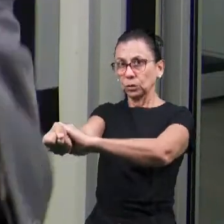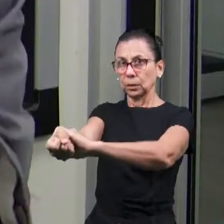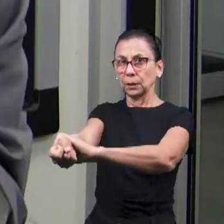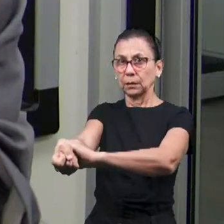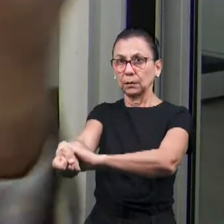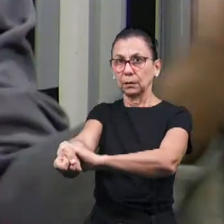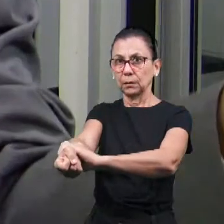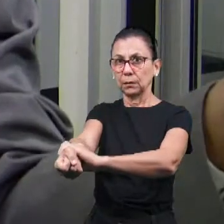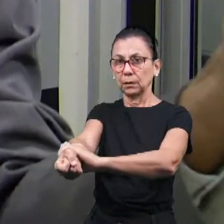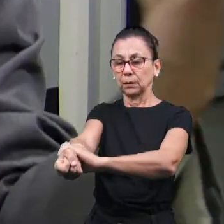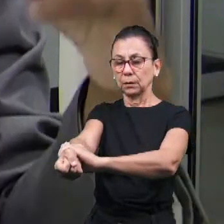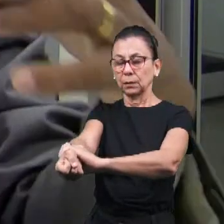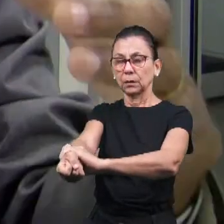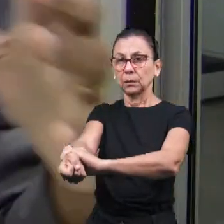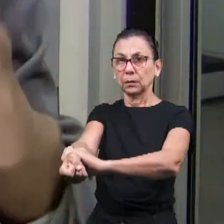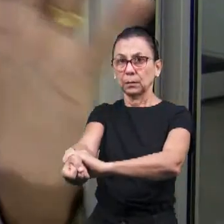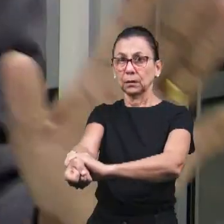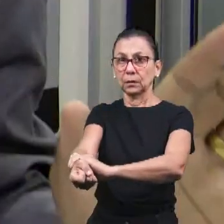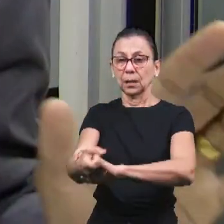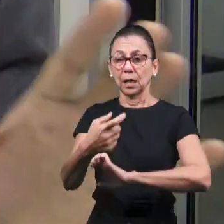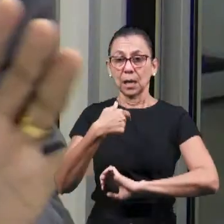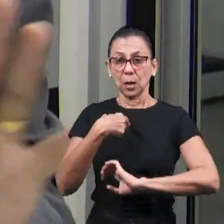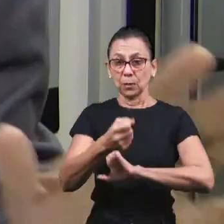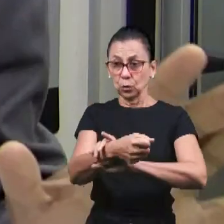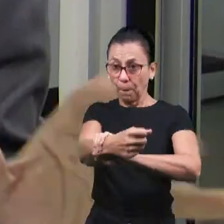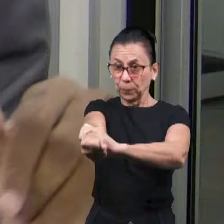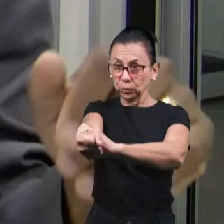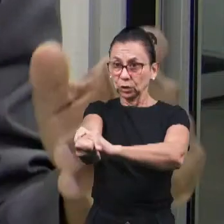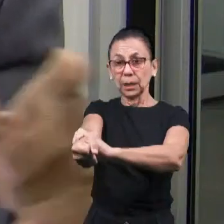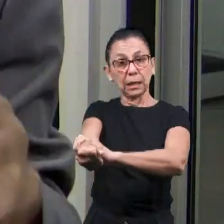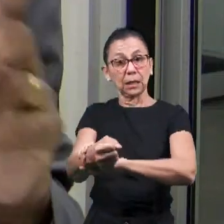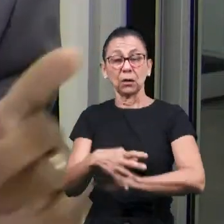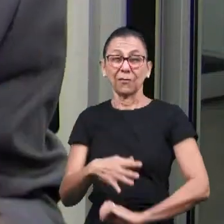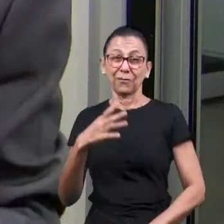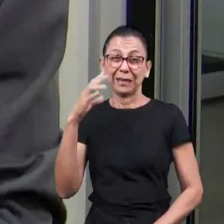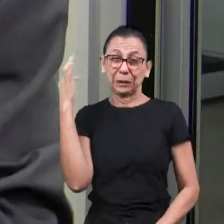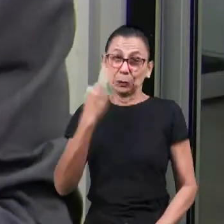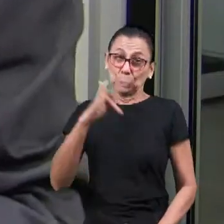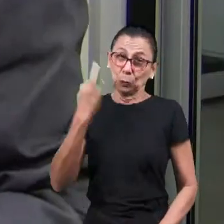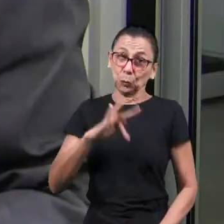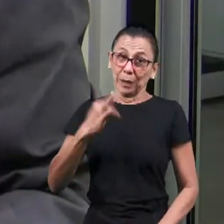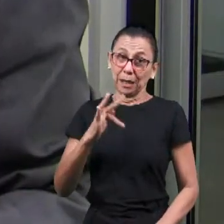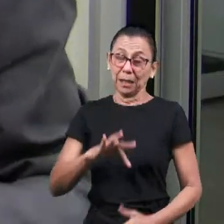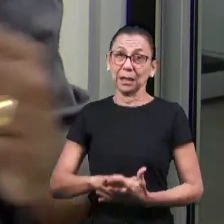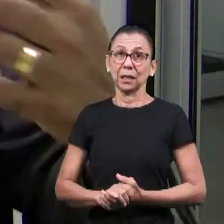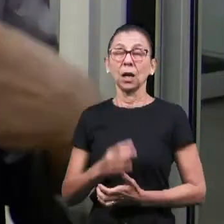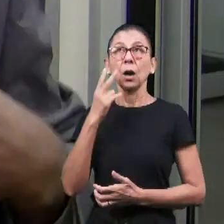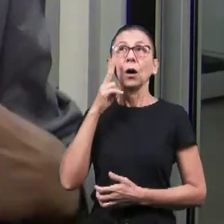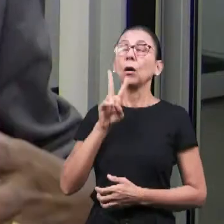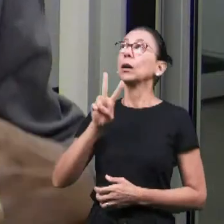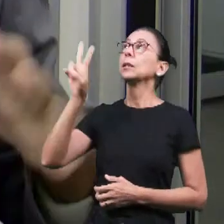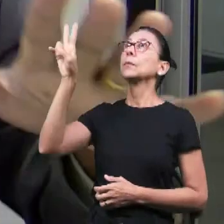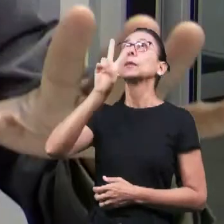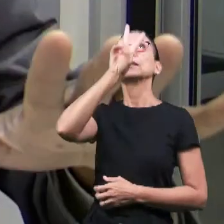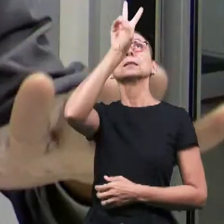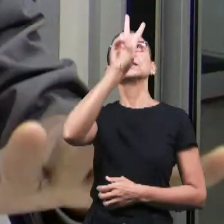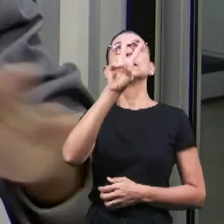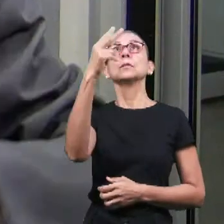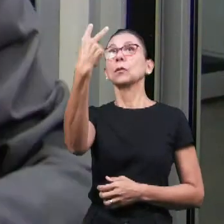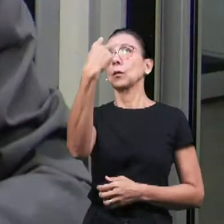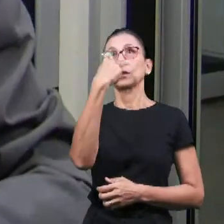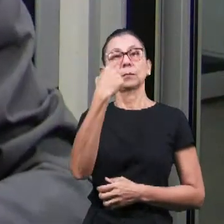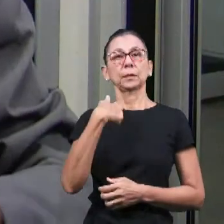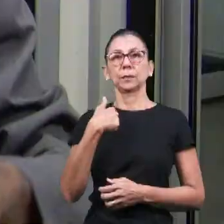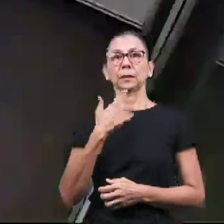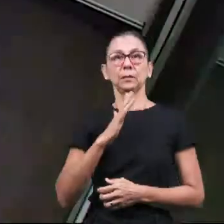E pra voltar pro lugar, eu tenho que puxar. Então é a pior dor que você já sentiu na sua vida, mas não tem jeito. Faz o seguinte: não olha pra mim, não. Olha pra parede, que se você ficar olhando pra mim, você não vai deixar